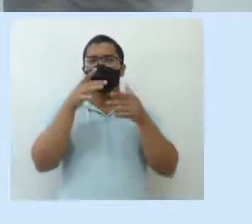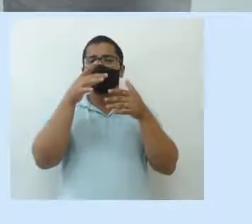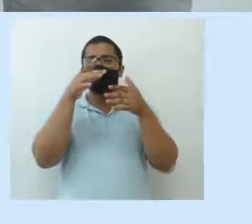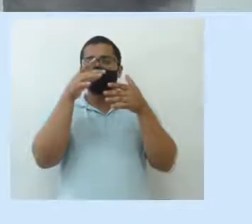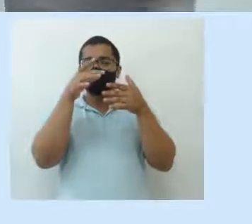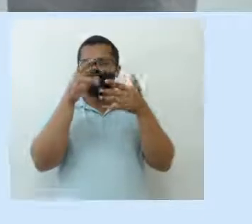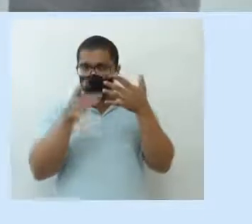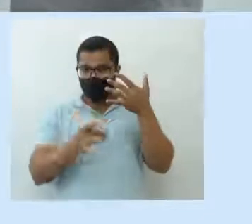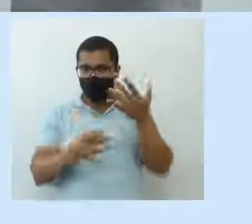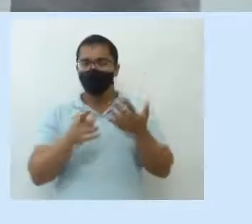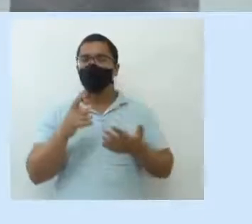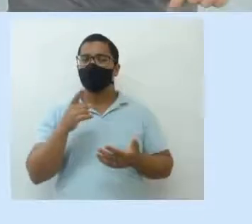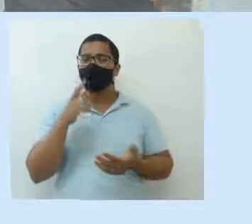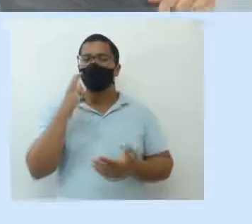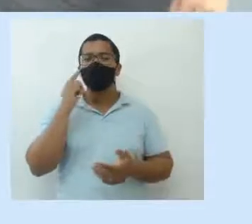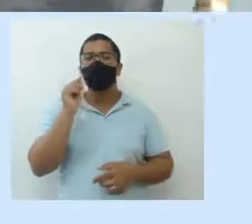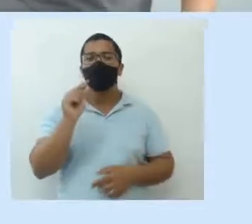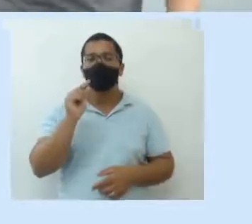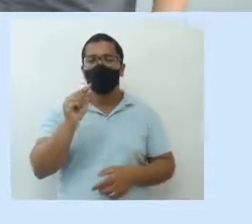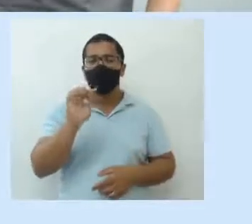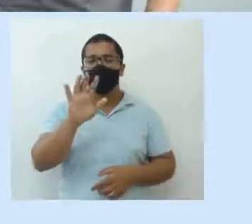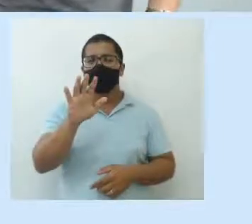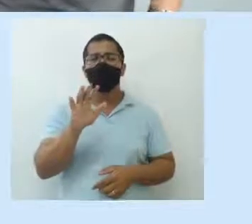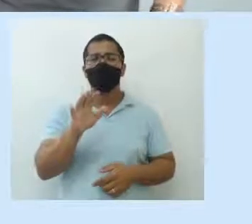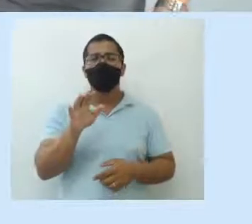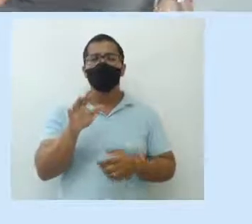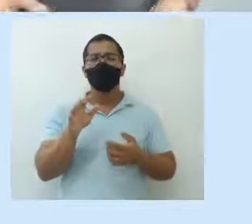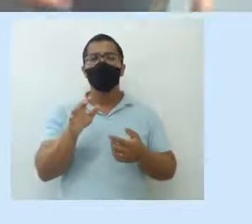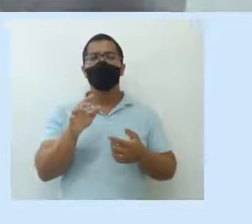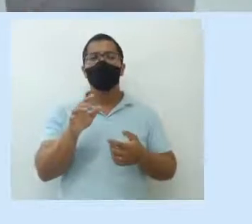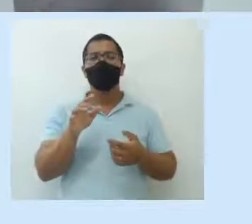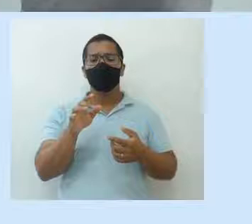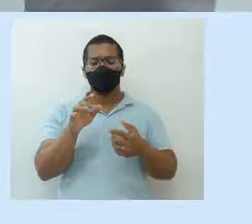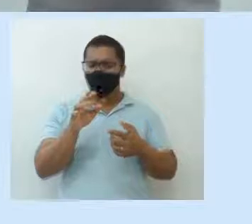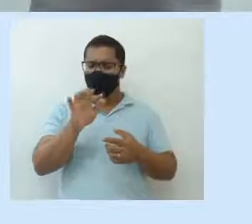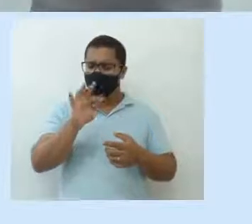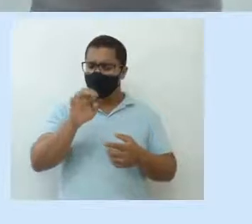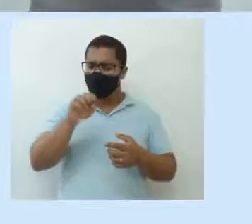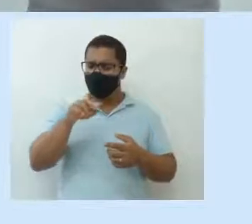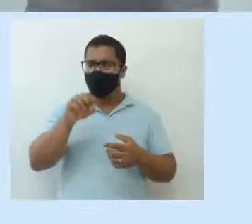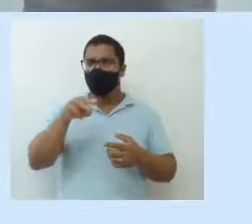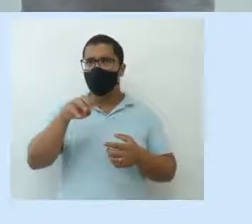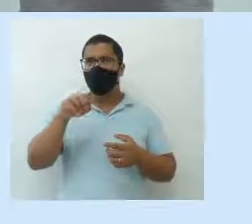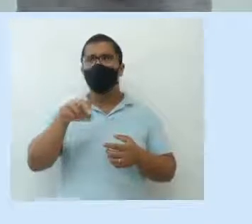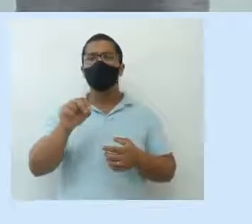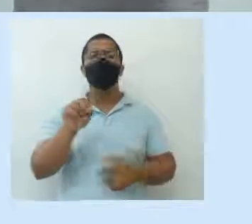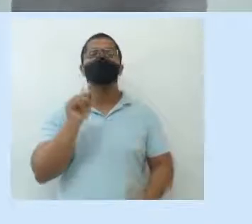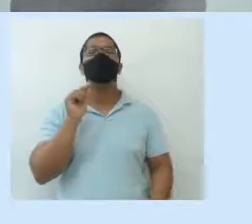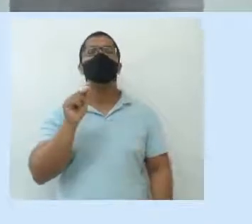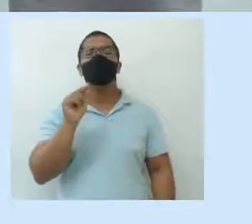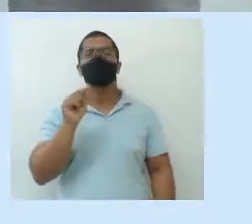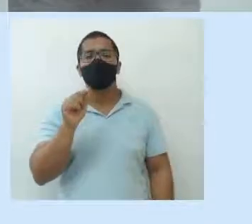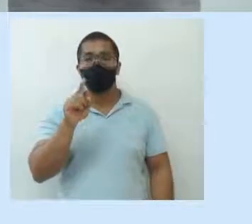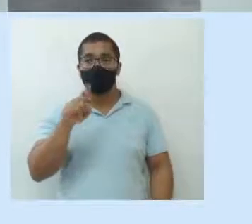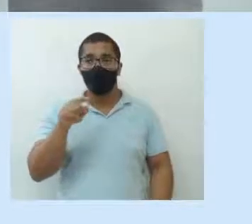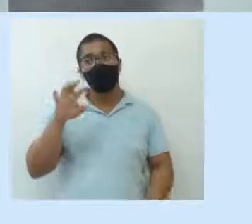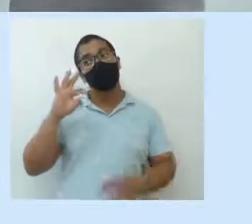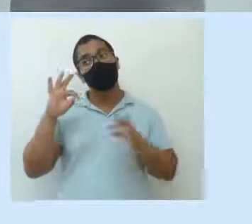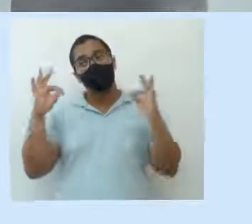destaque. Aí vem a pergunta, o que é um fenômeno? Para o senso comum, certo? O senso